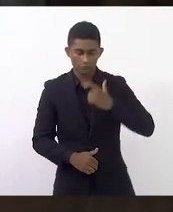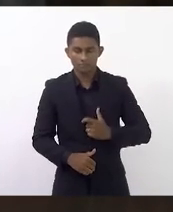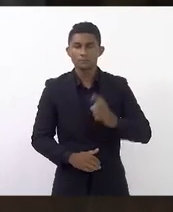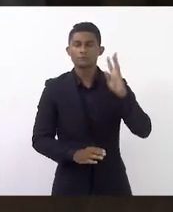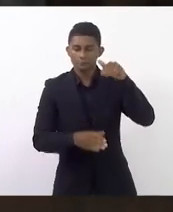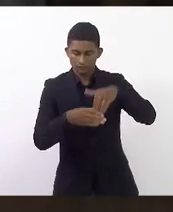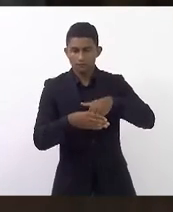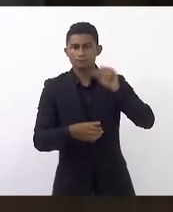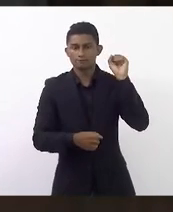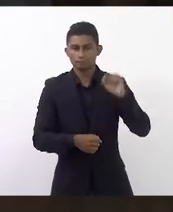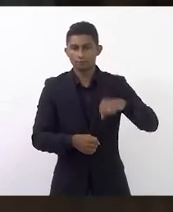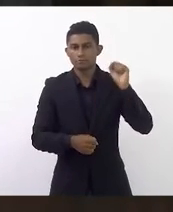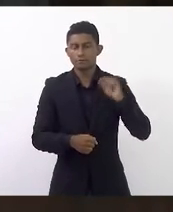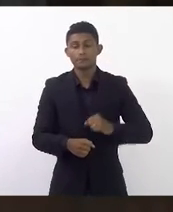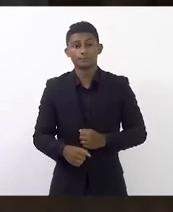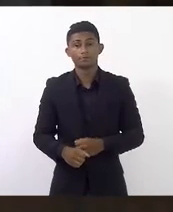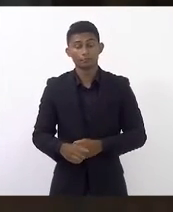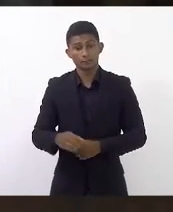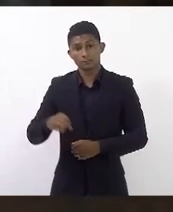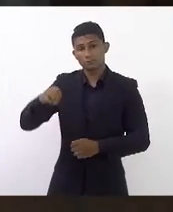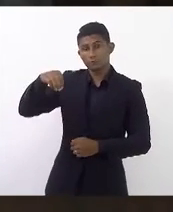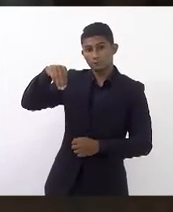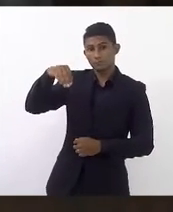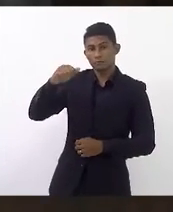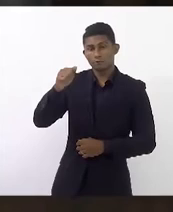Deputado Marcos Abraão.